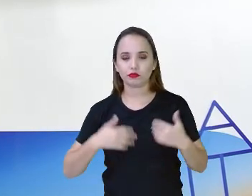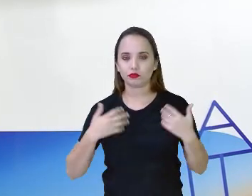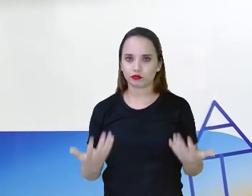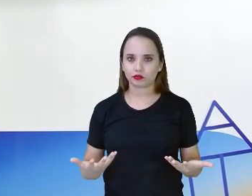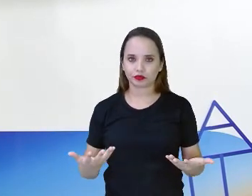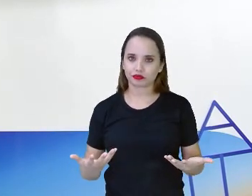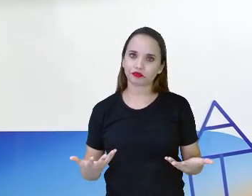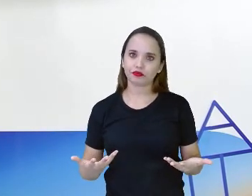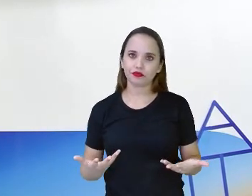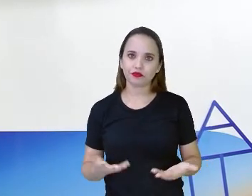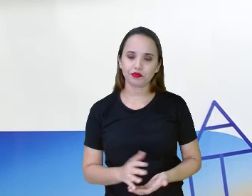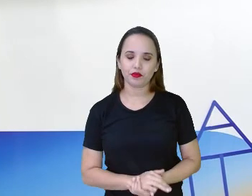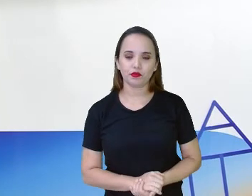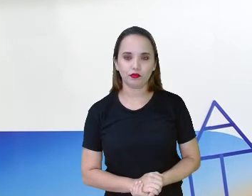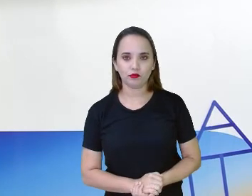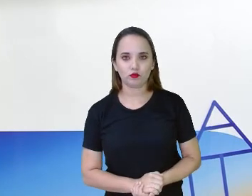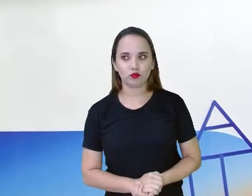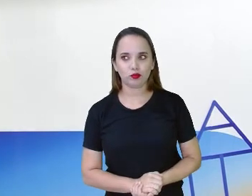Bom,